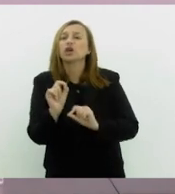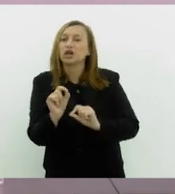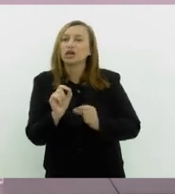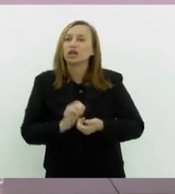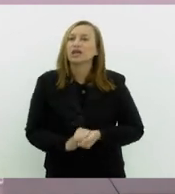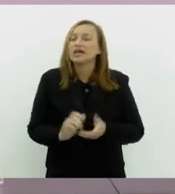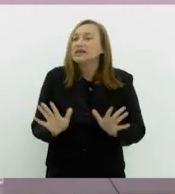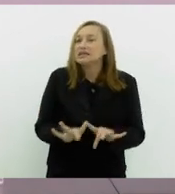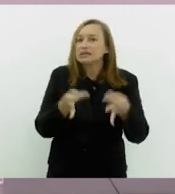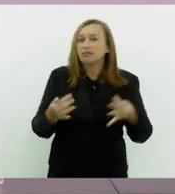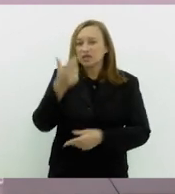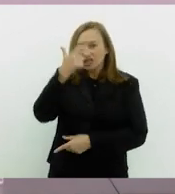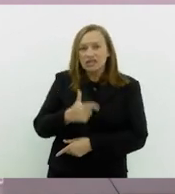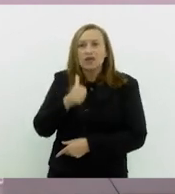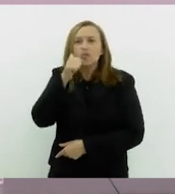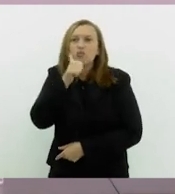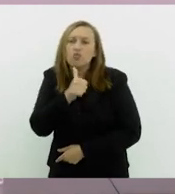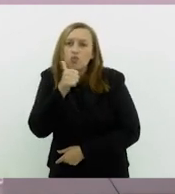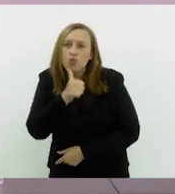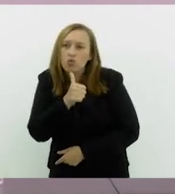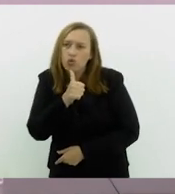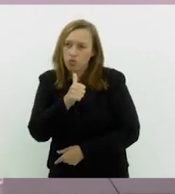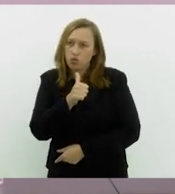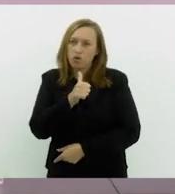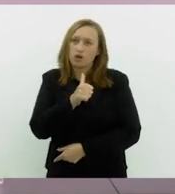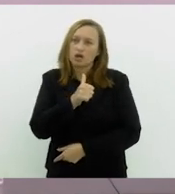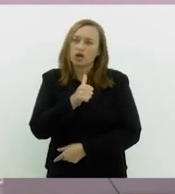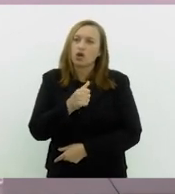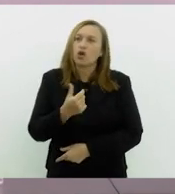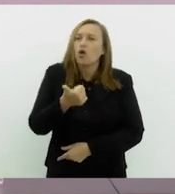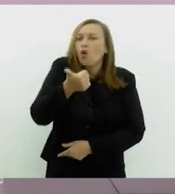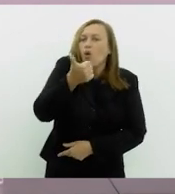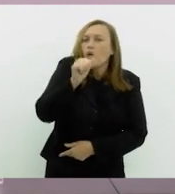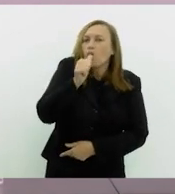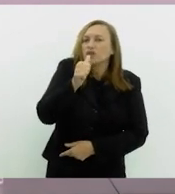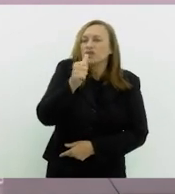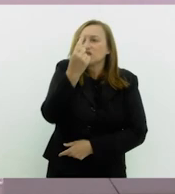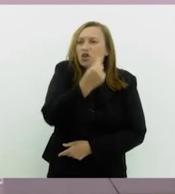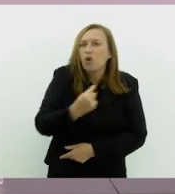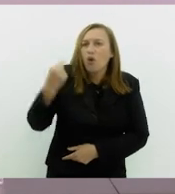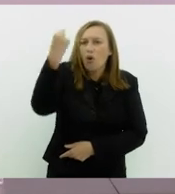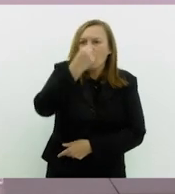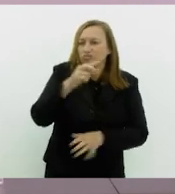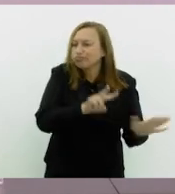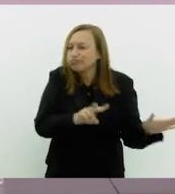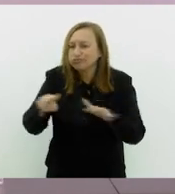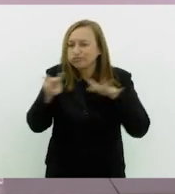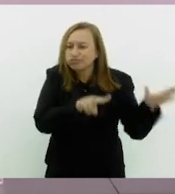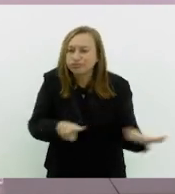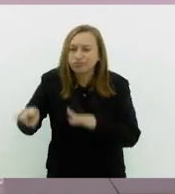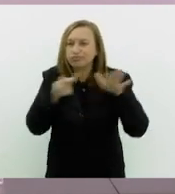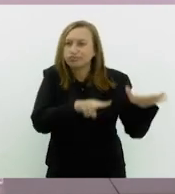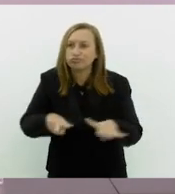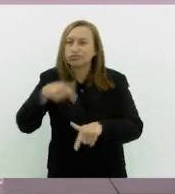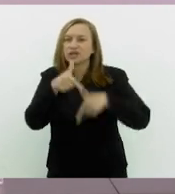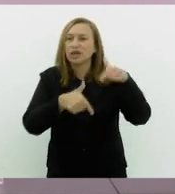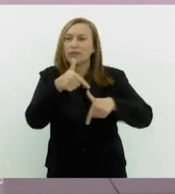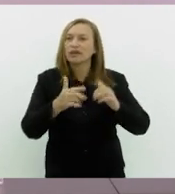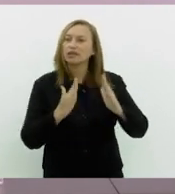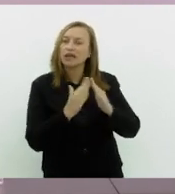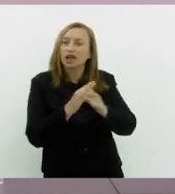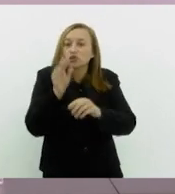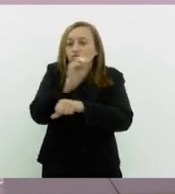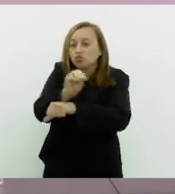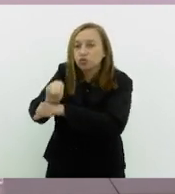fato de ser mulher leva ao acréscimo de 11 horas semanais no trabalho doméstico e nos